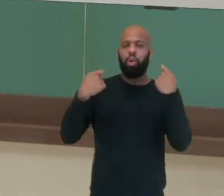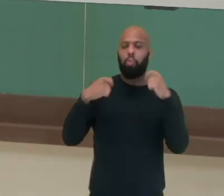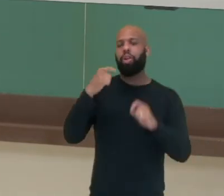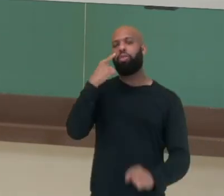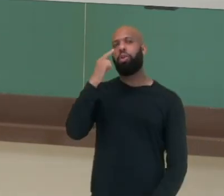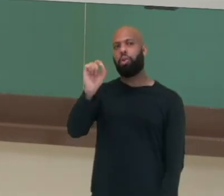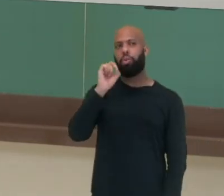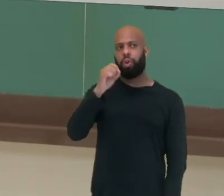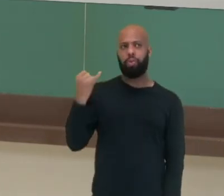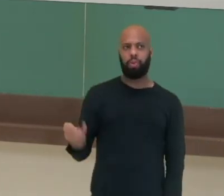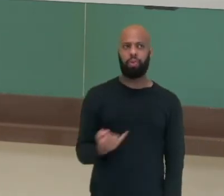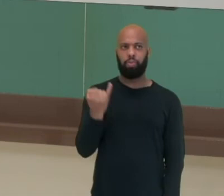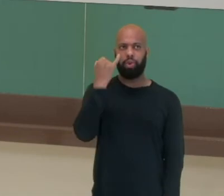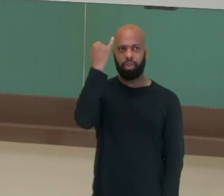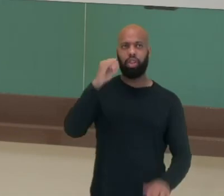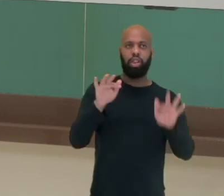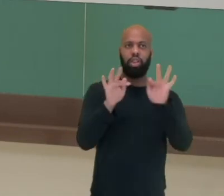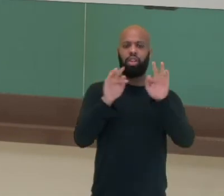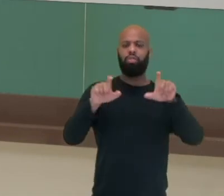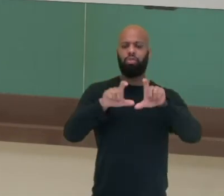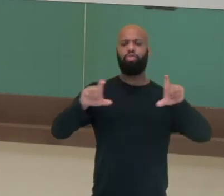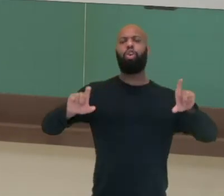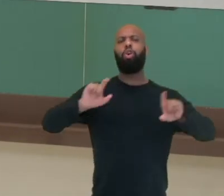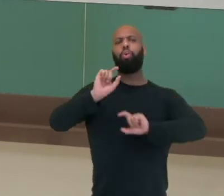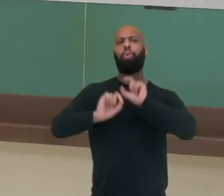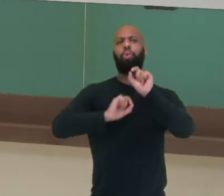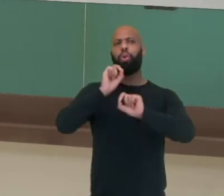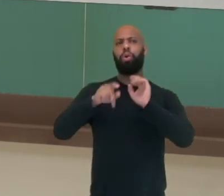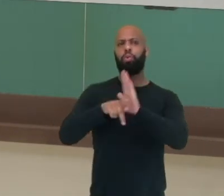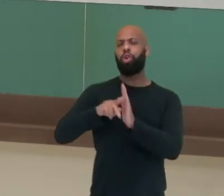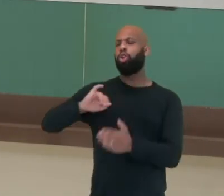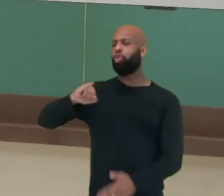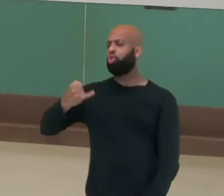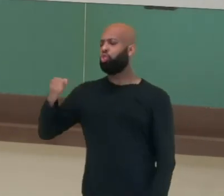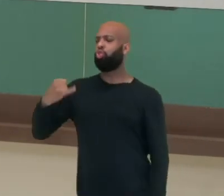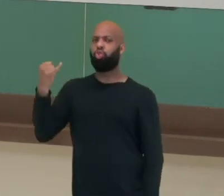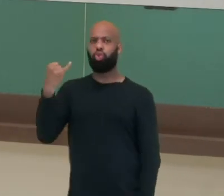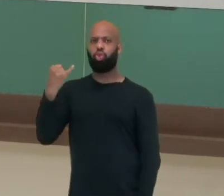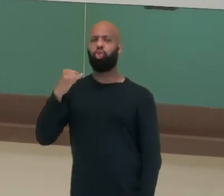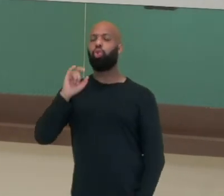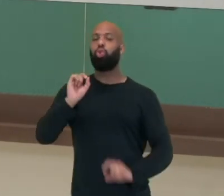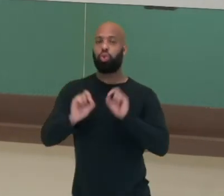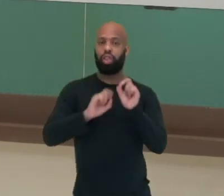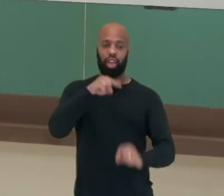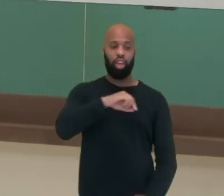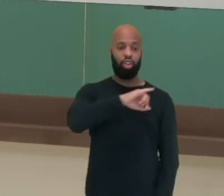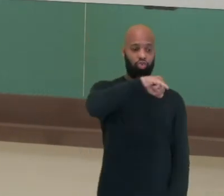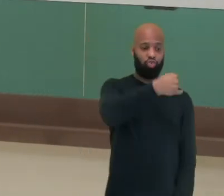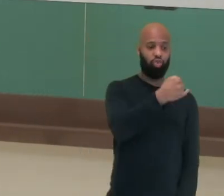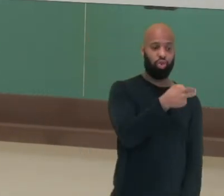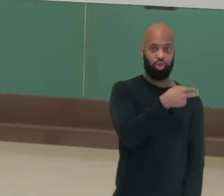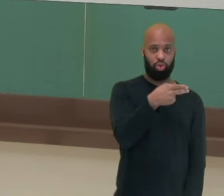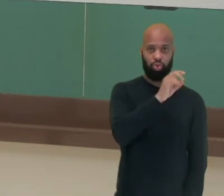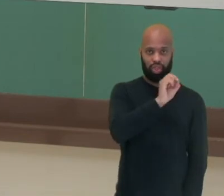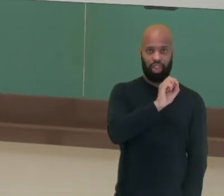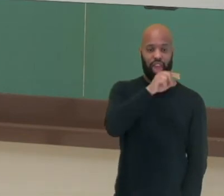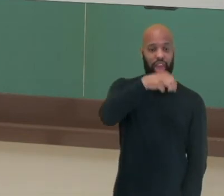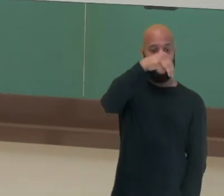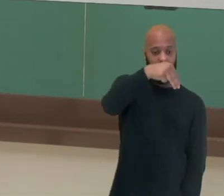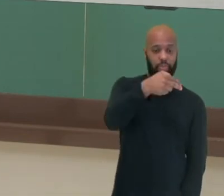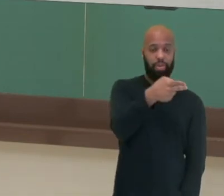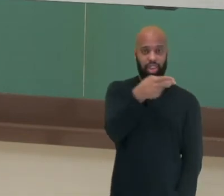em consideração que eu preciso saber da fórmula. Quem é a fórmula do juro composto? Montante é igual o capital